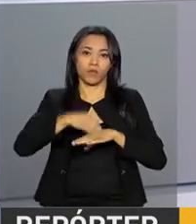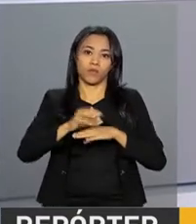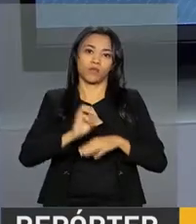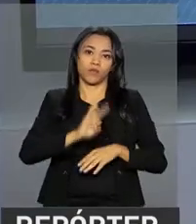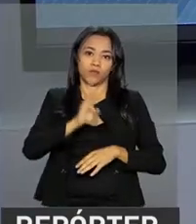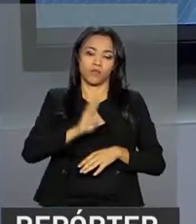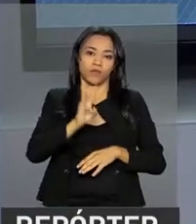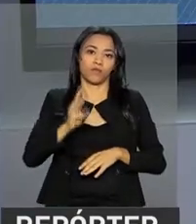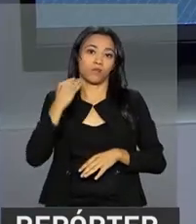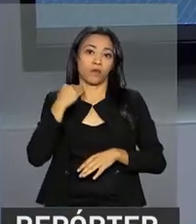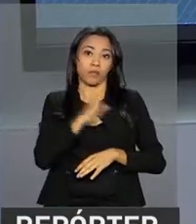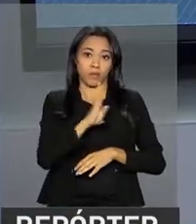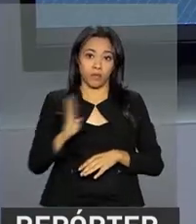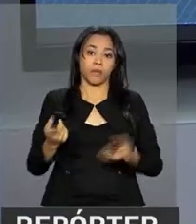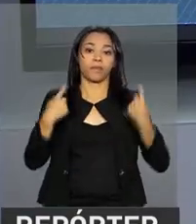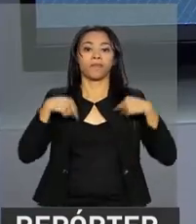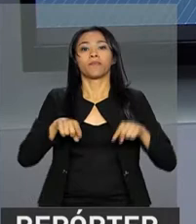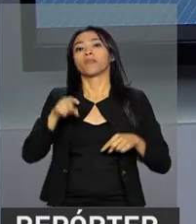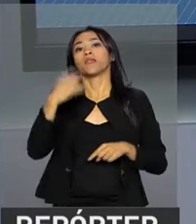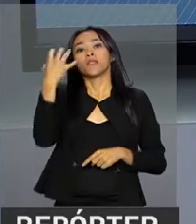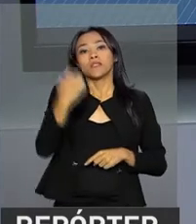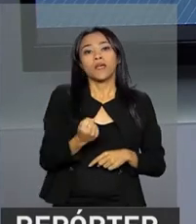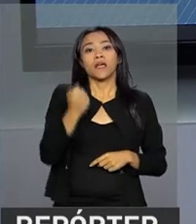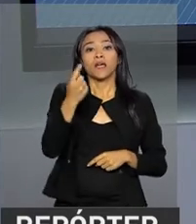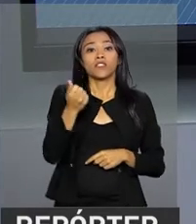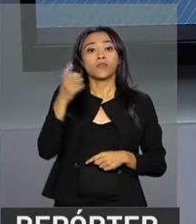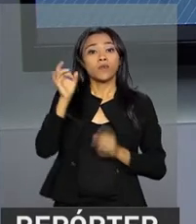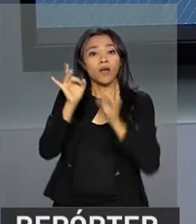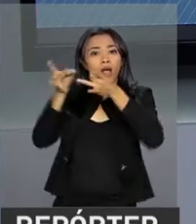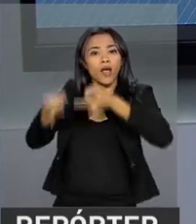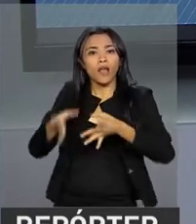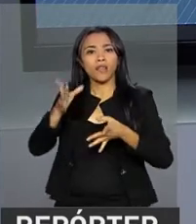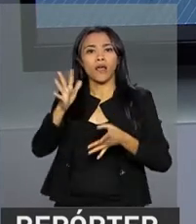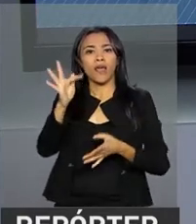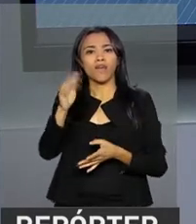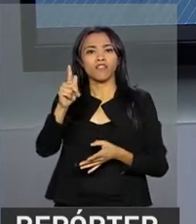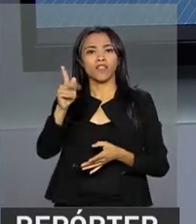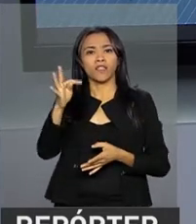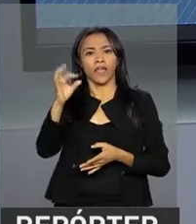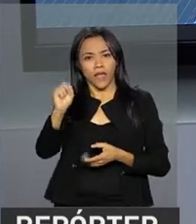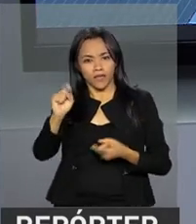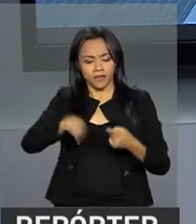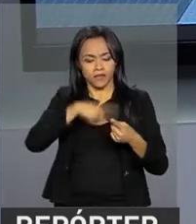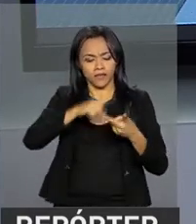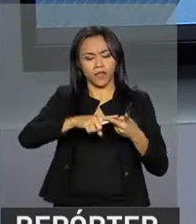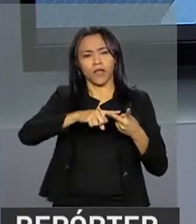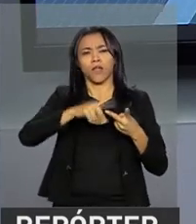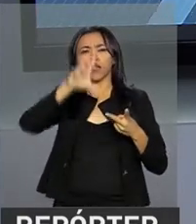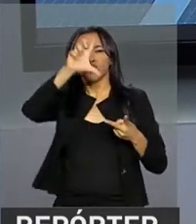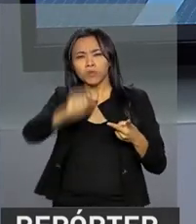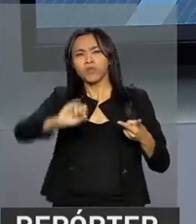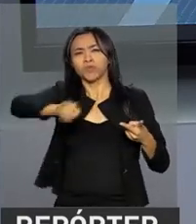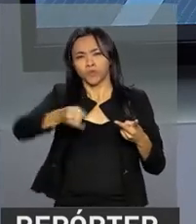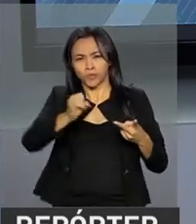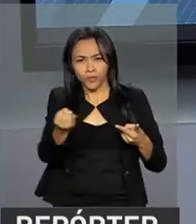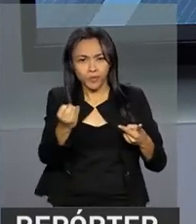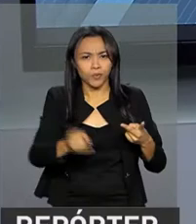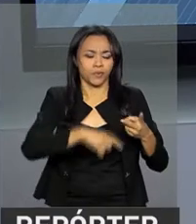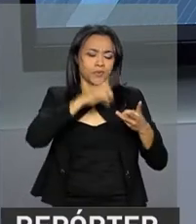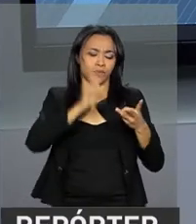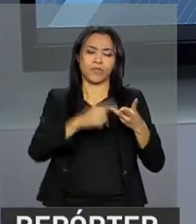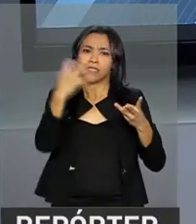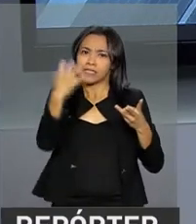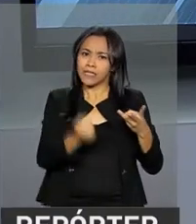ea liberação de saque das contas inativas do fgts somada à queda de juros e agora também ao saque do pis